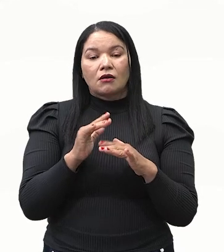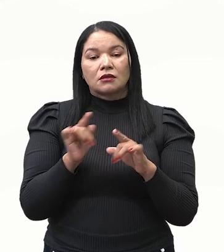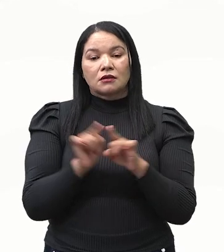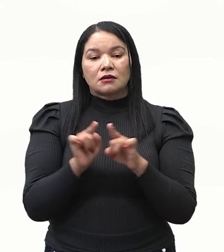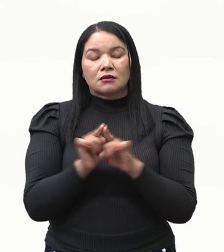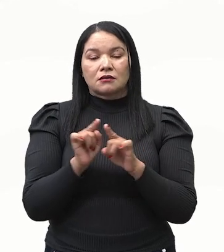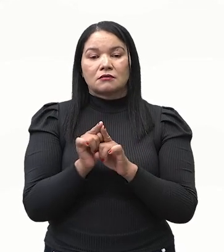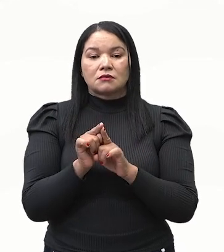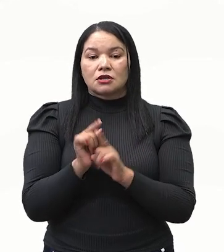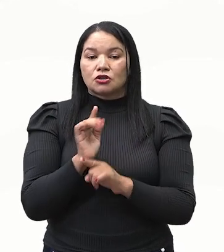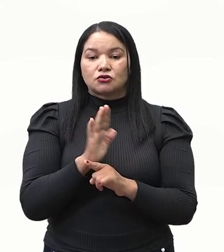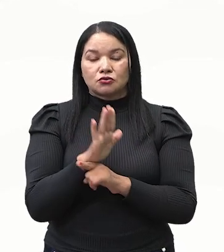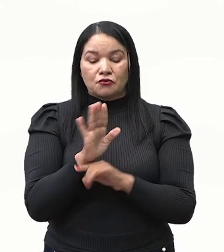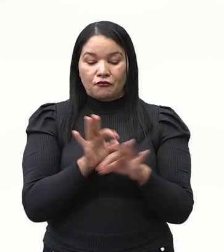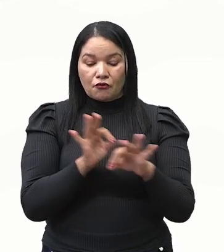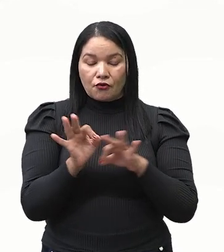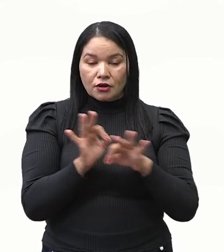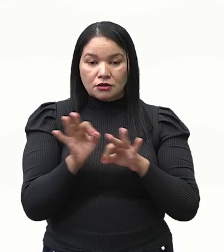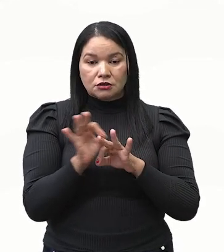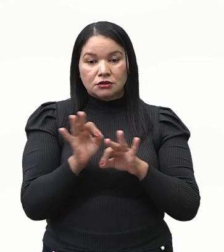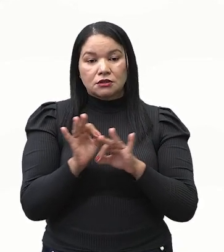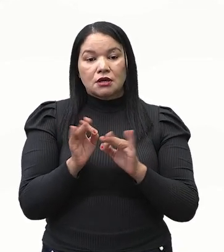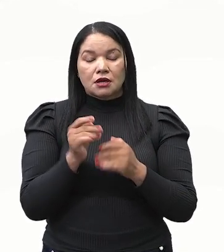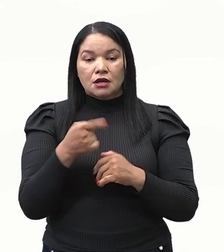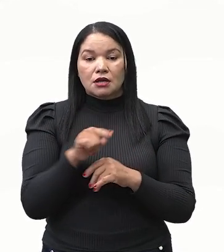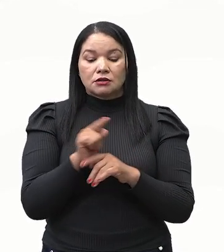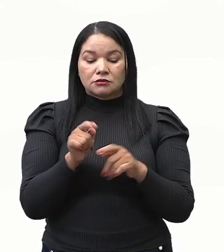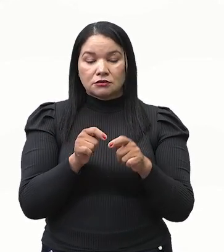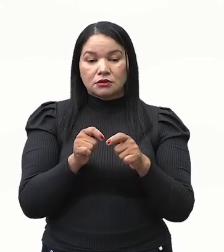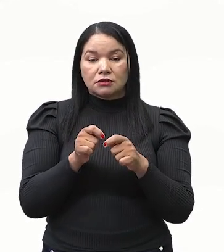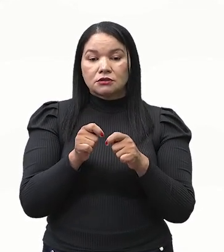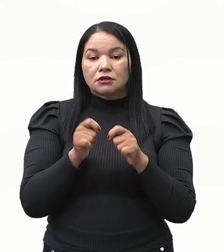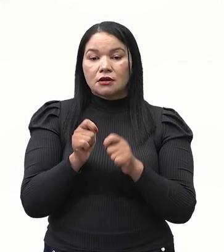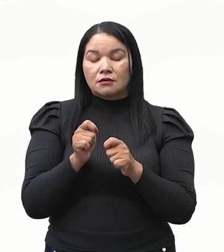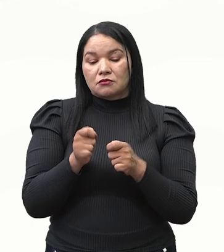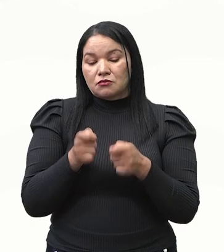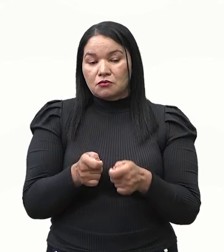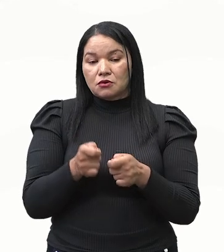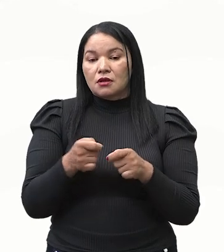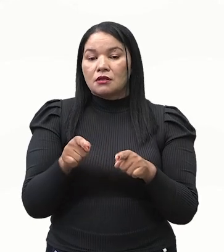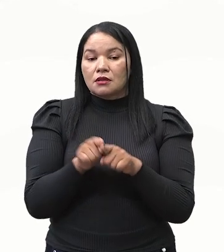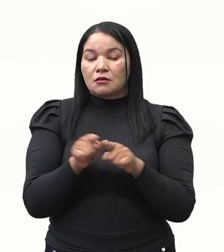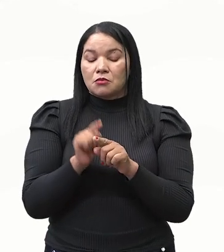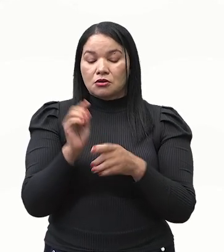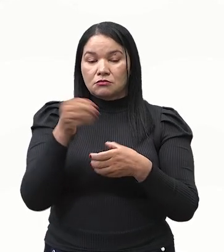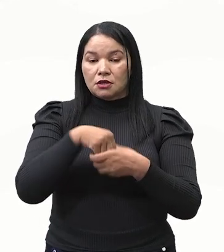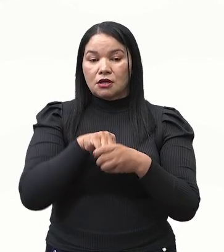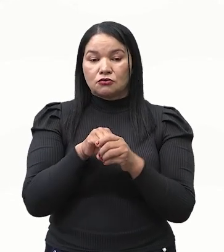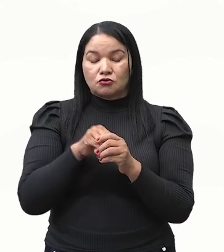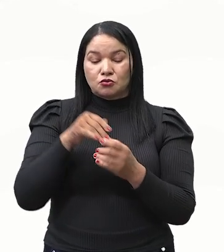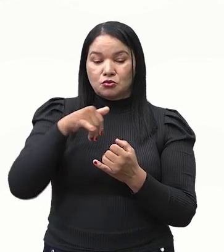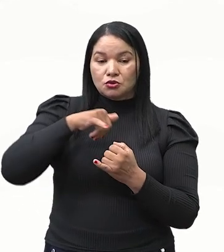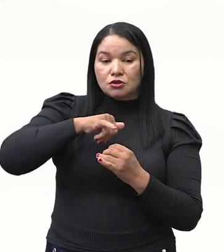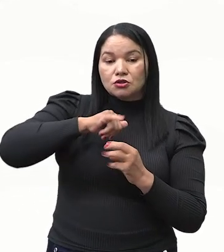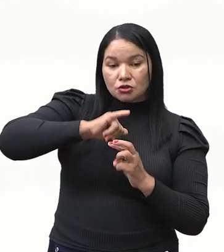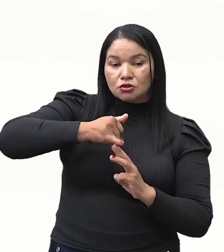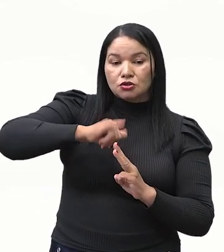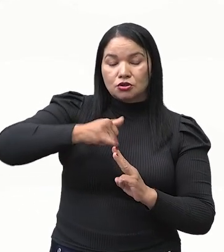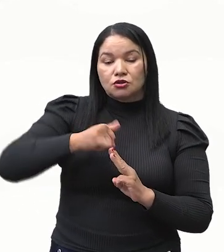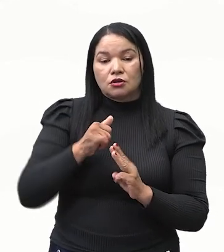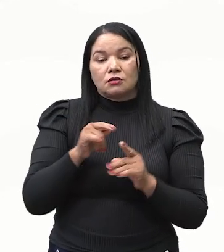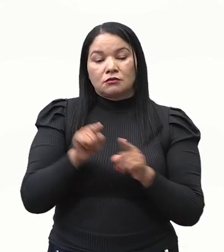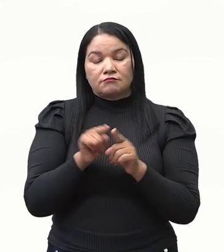disciplina dentro das fazendas e engenhos, criando uma atmosfera constante de vigilância e